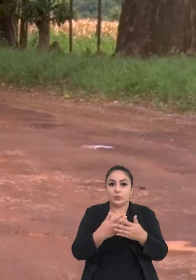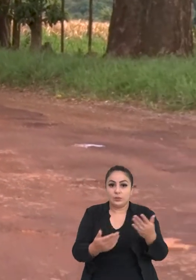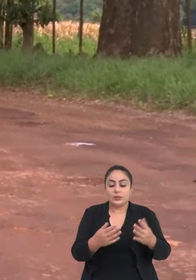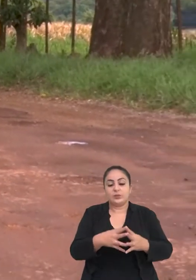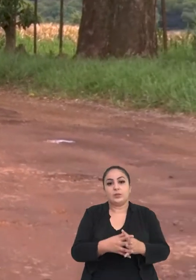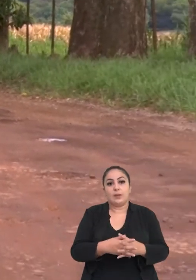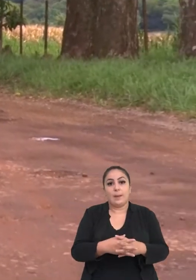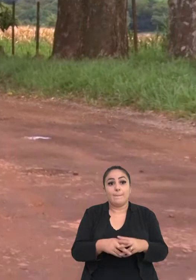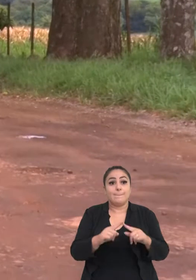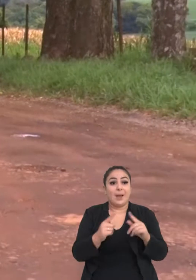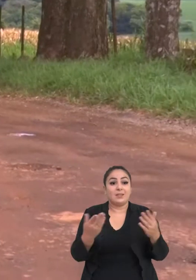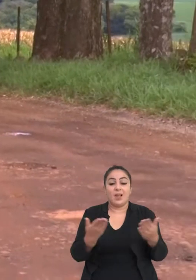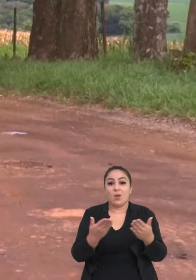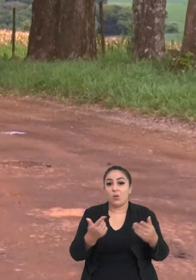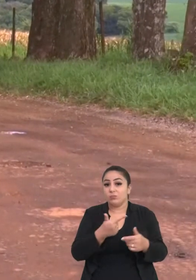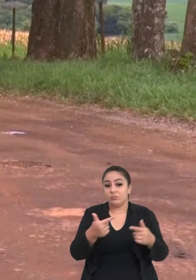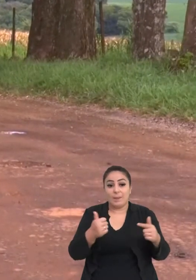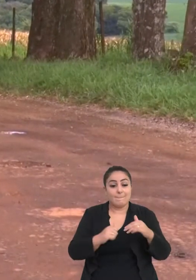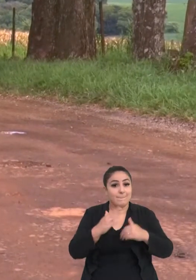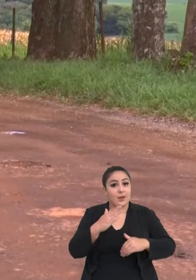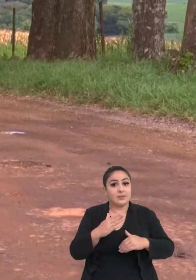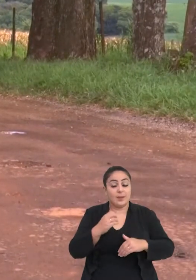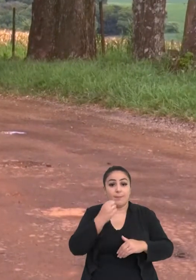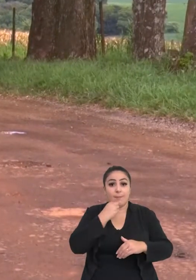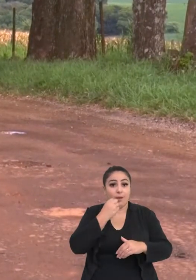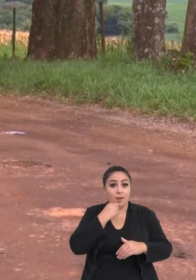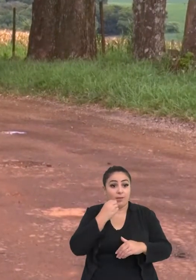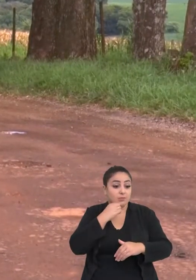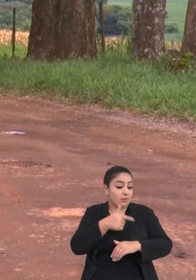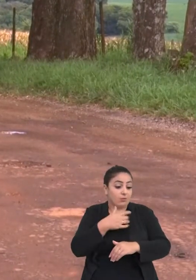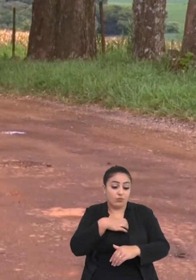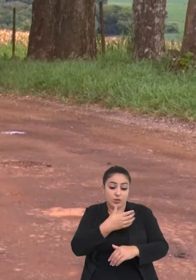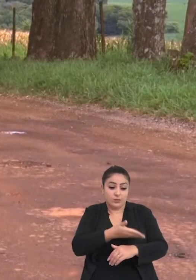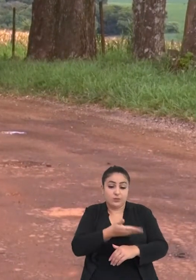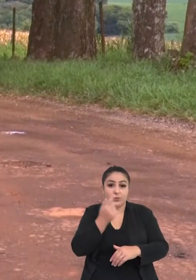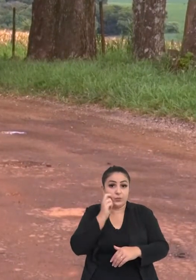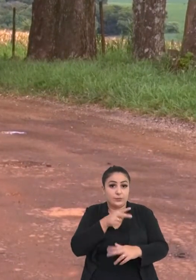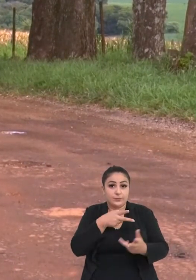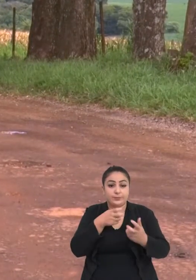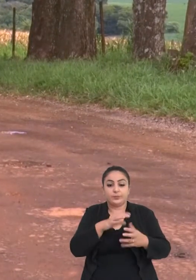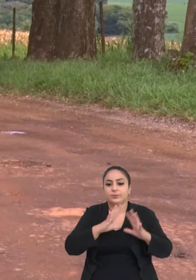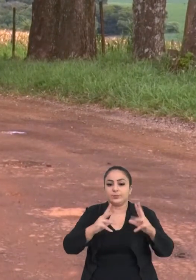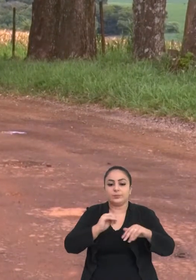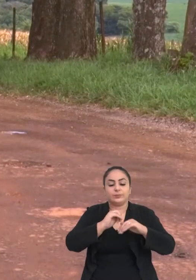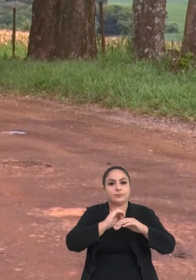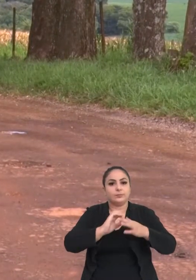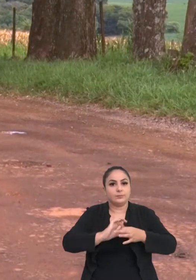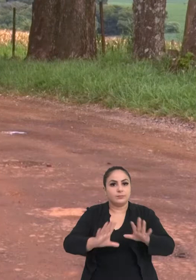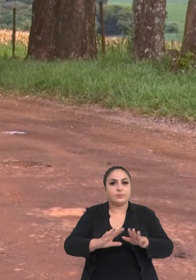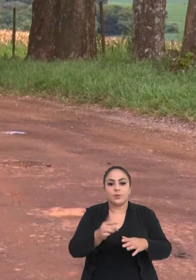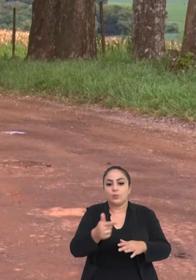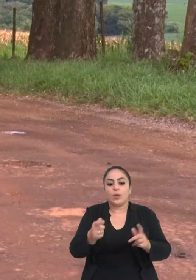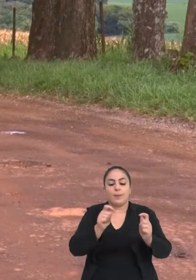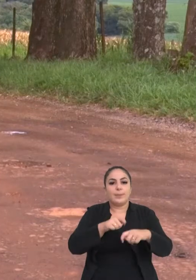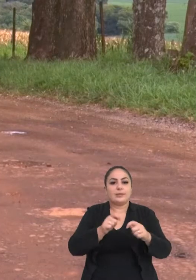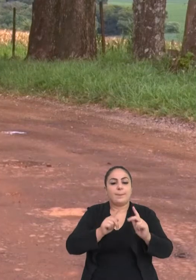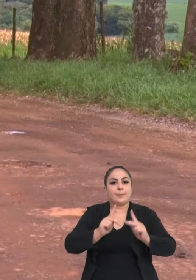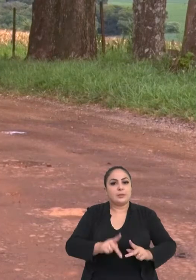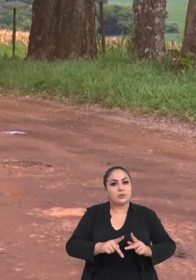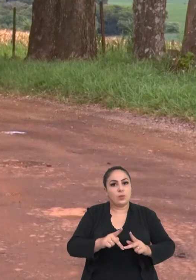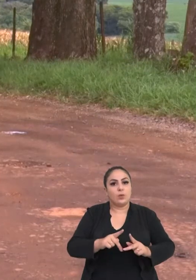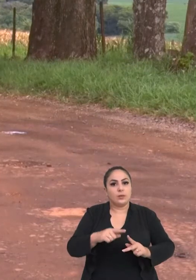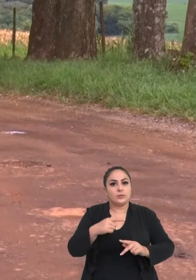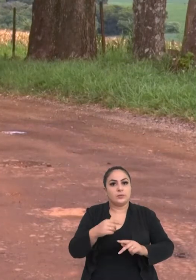vezes foi feito isso aí. Mas agora, como eu não tenho mais a pedra, tá desse jeito que vocês estão vendo, é tudo aberto aí, não tem